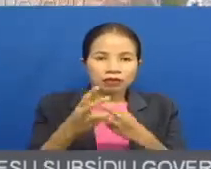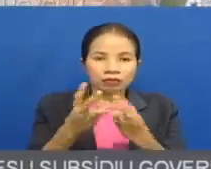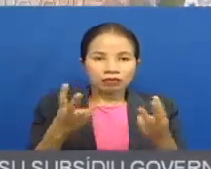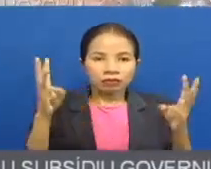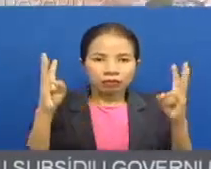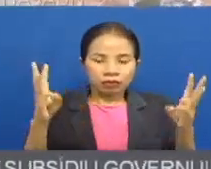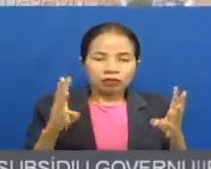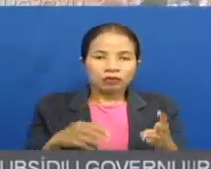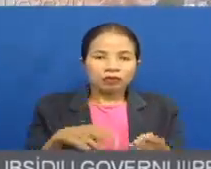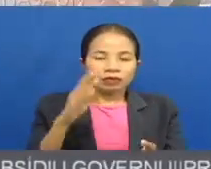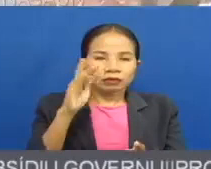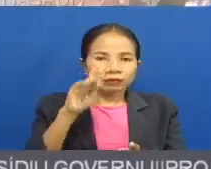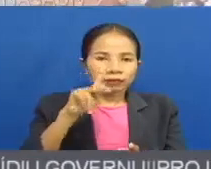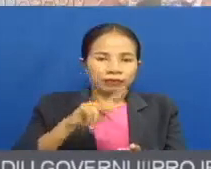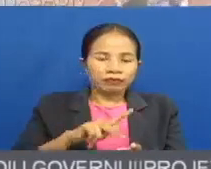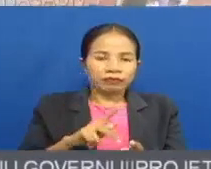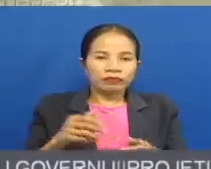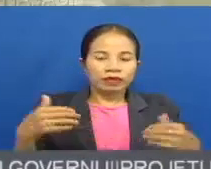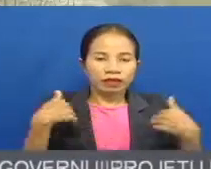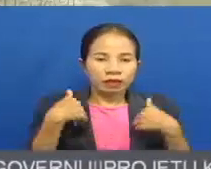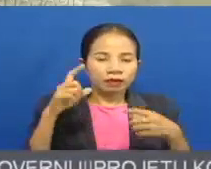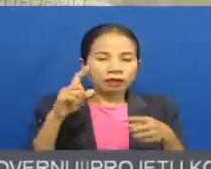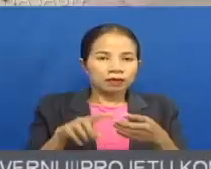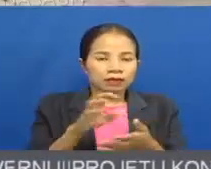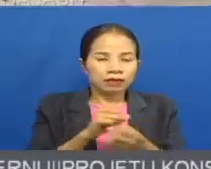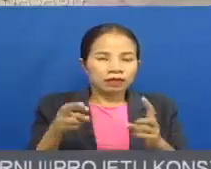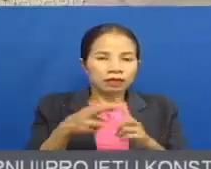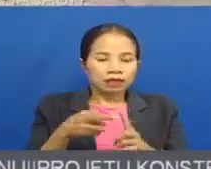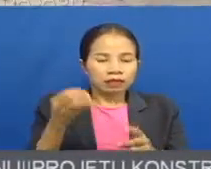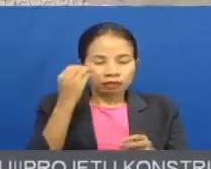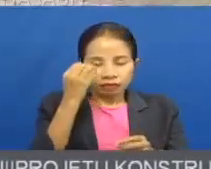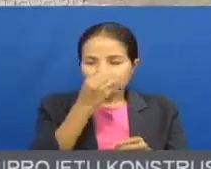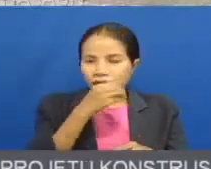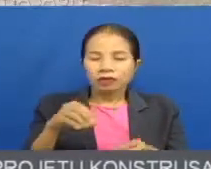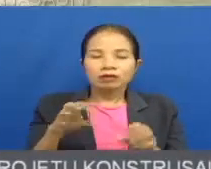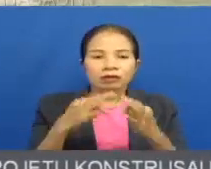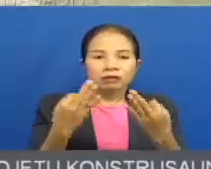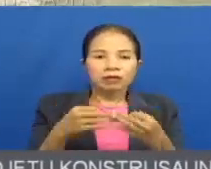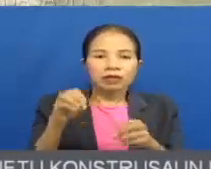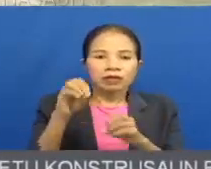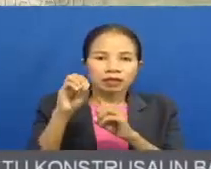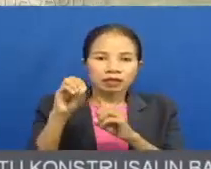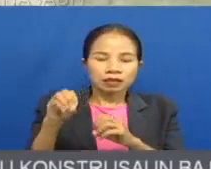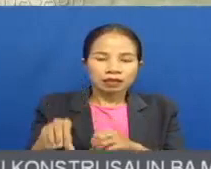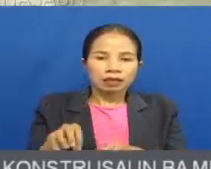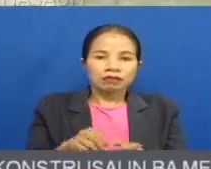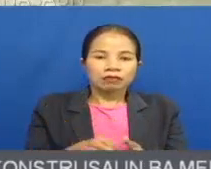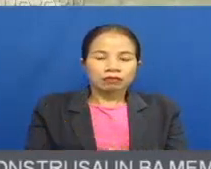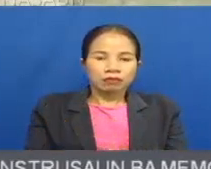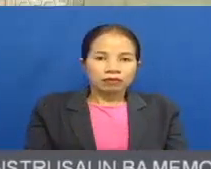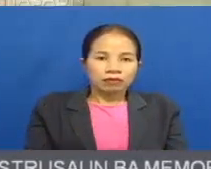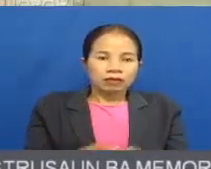proteção a do prevene animal, la bela estraga rate no aifunan nebe família tau. Enquanto cemitério